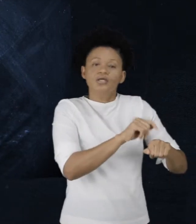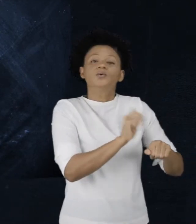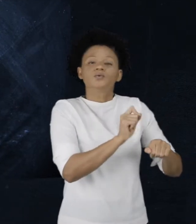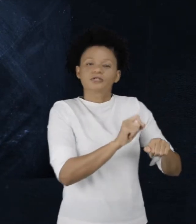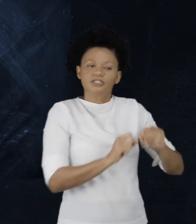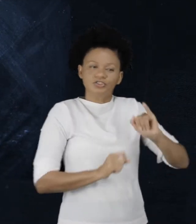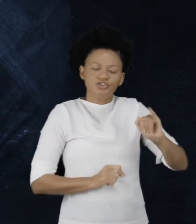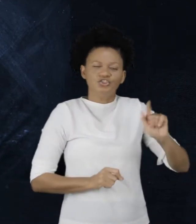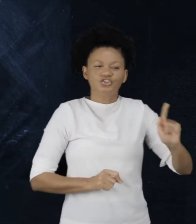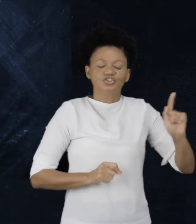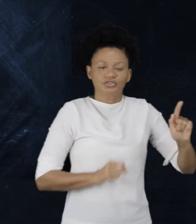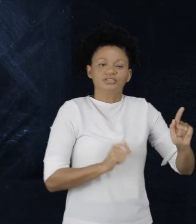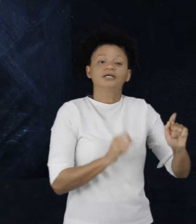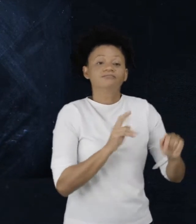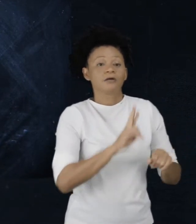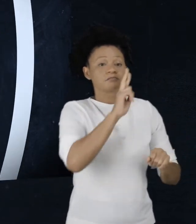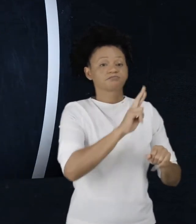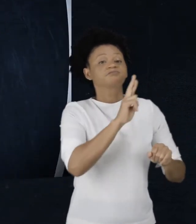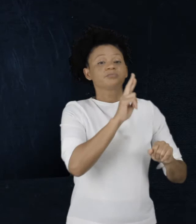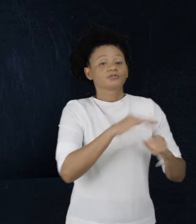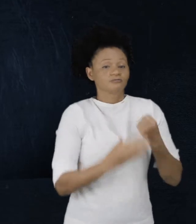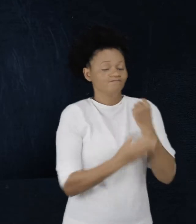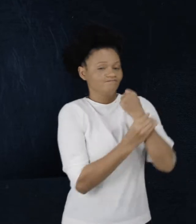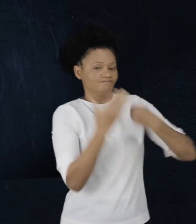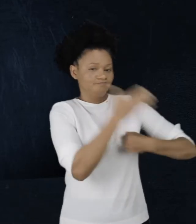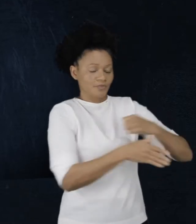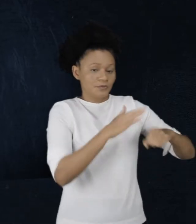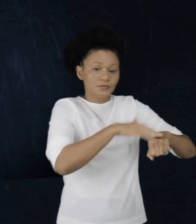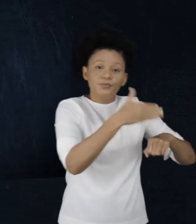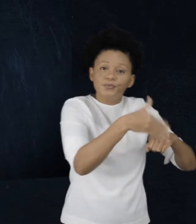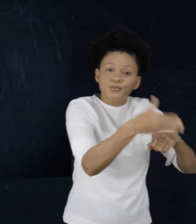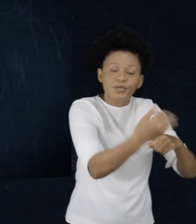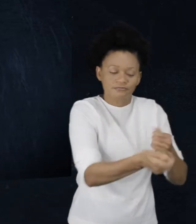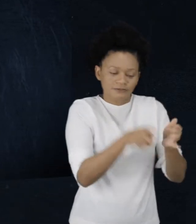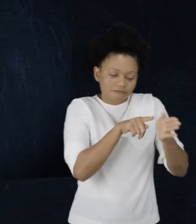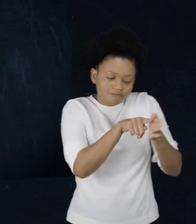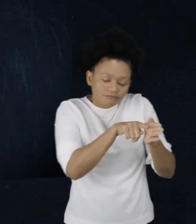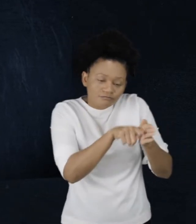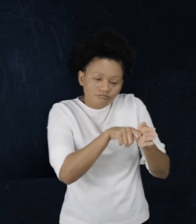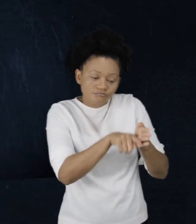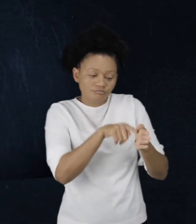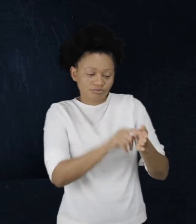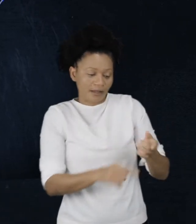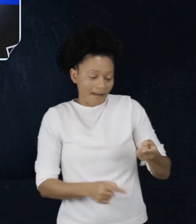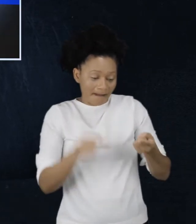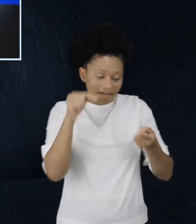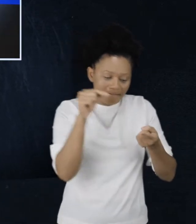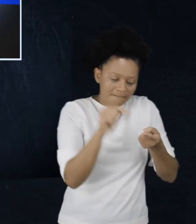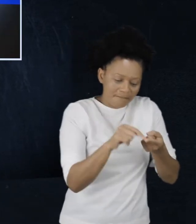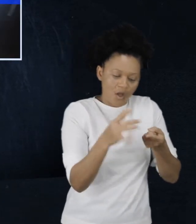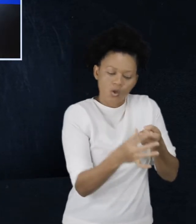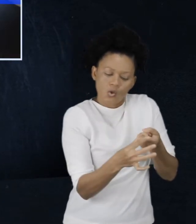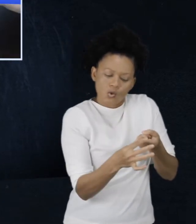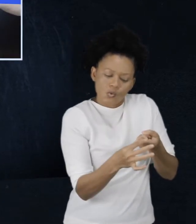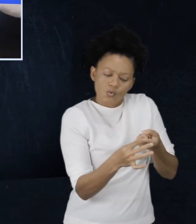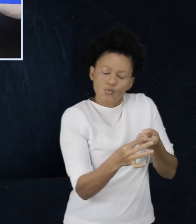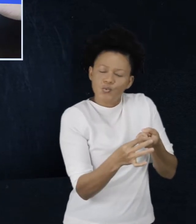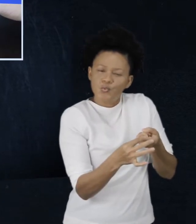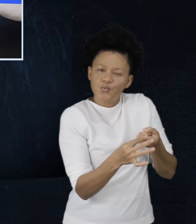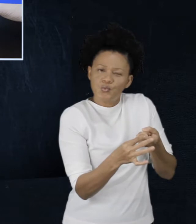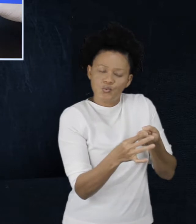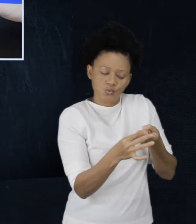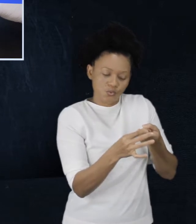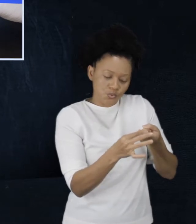pela imunidade de longo prazo. Para a realização dos testes, algumas gotinhas do sangue do paciente são colocadas